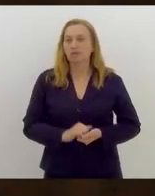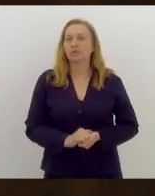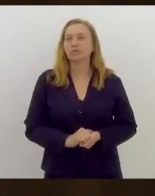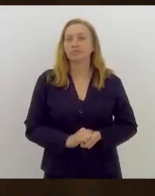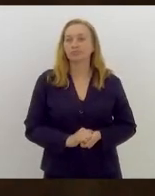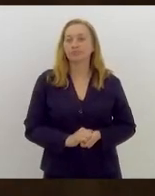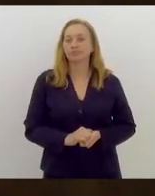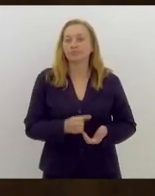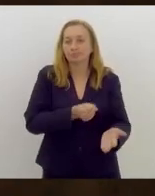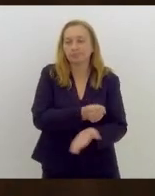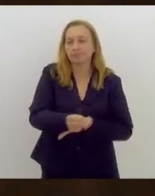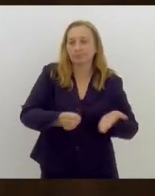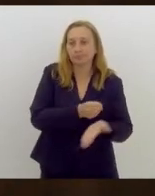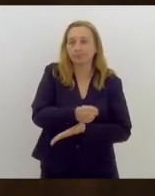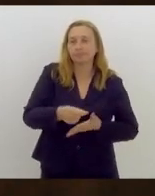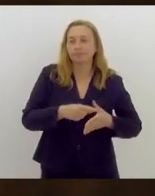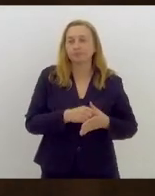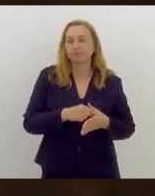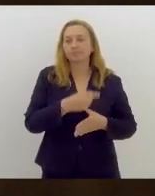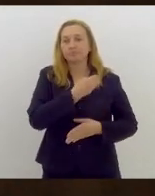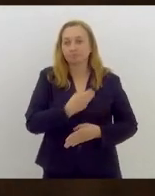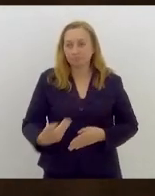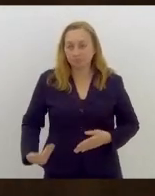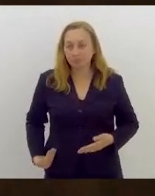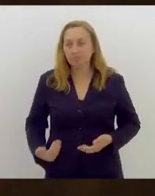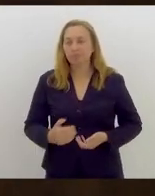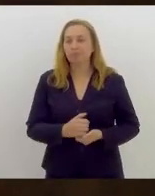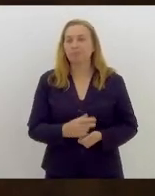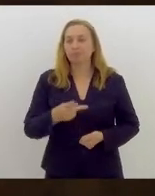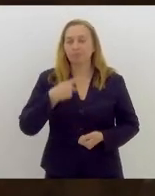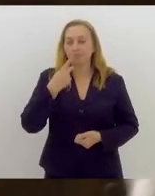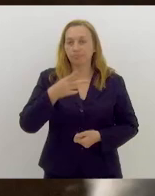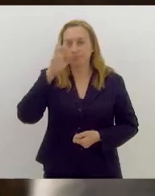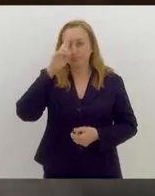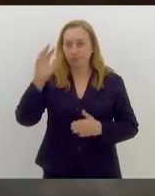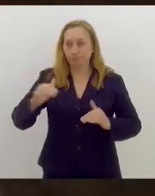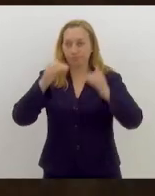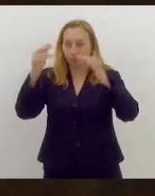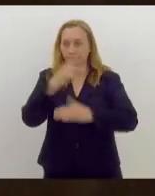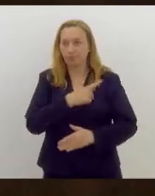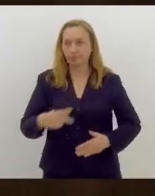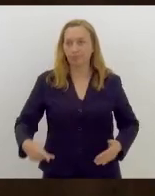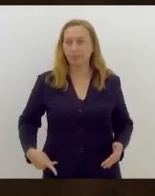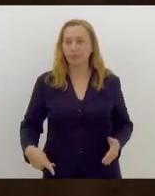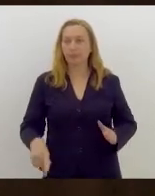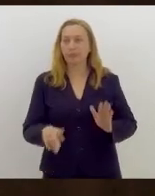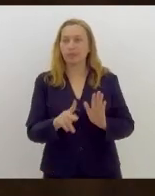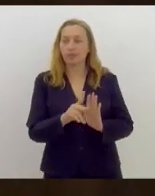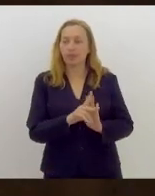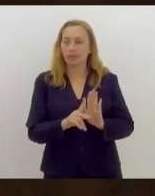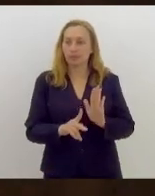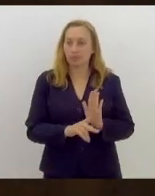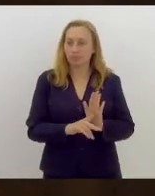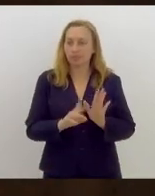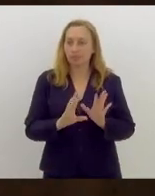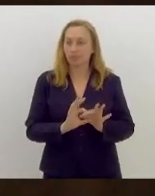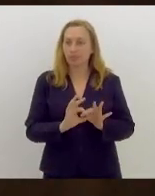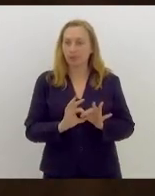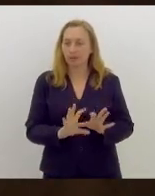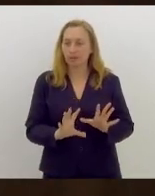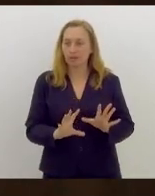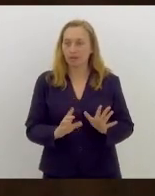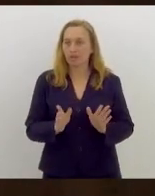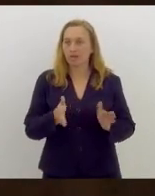da base do governo diria vossa excelência que o projeto é determinativo e